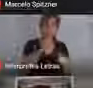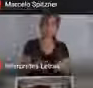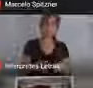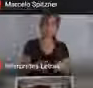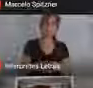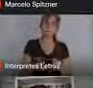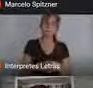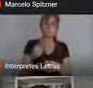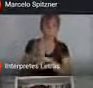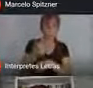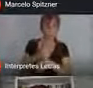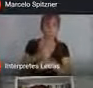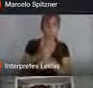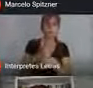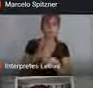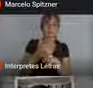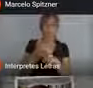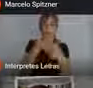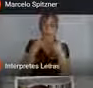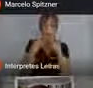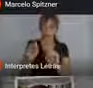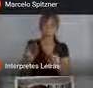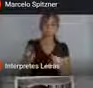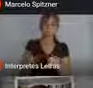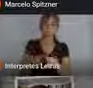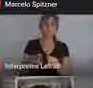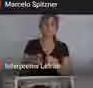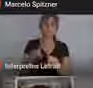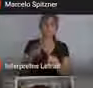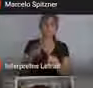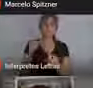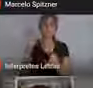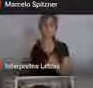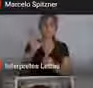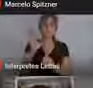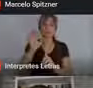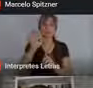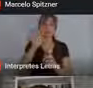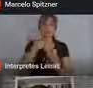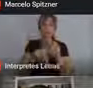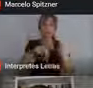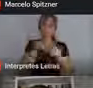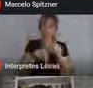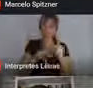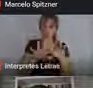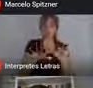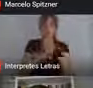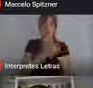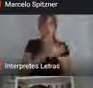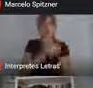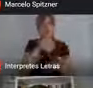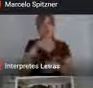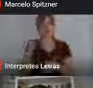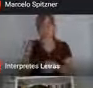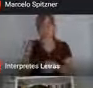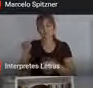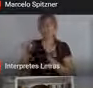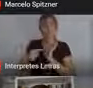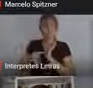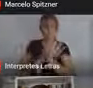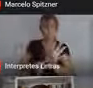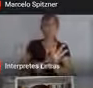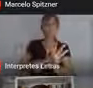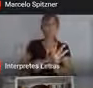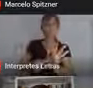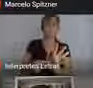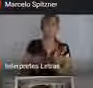né, linguístico relacionado aos povos, e aí as pesquisas que você apresentou, né, acho que dão uma ideia, assim,